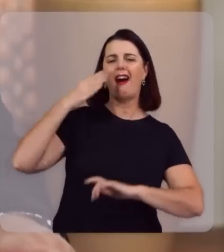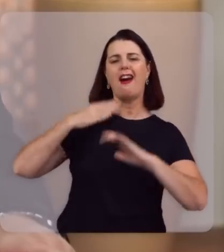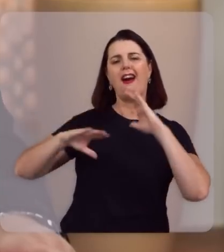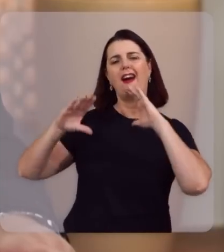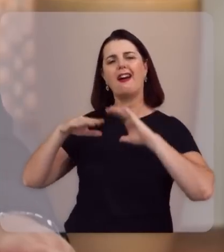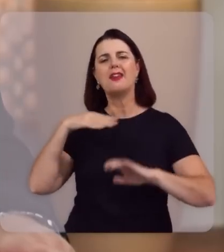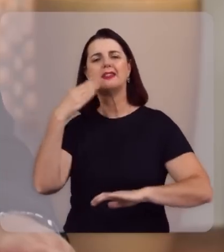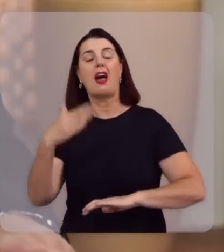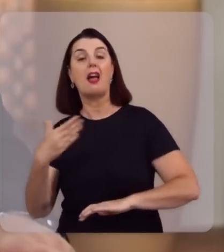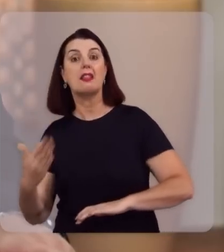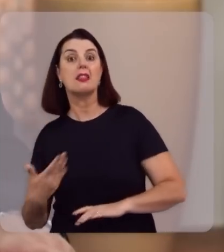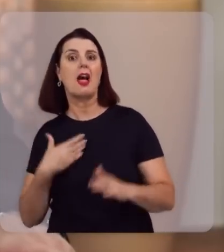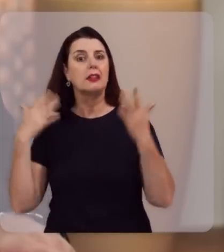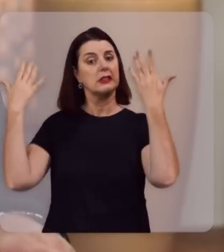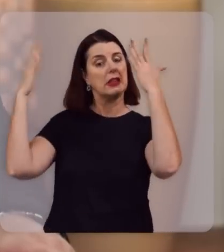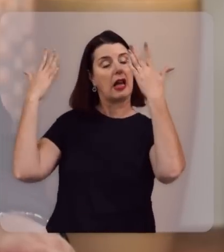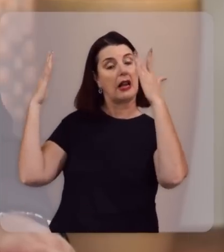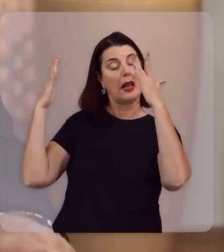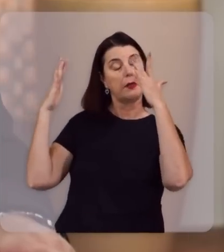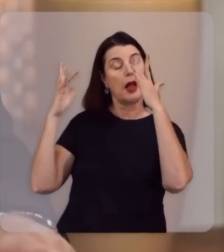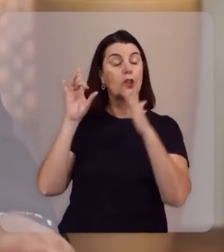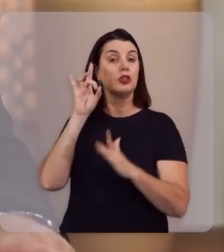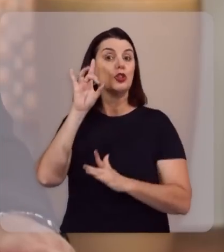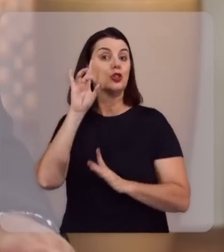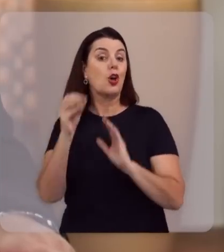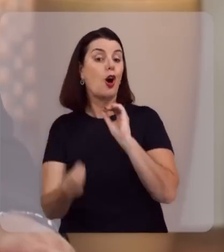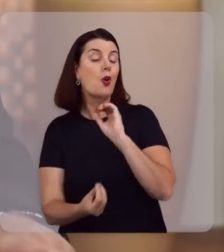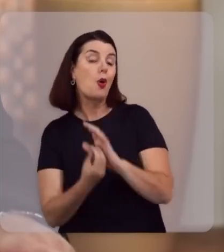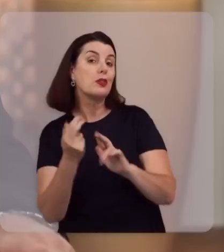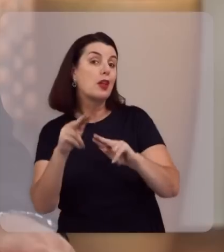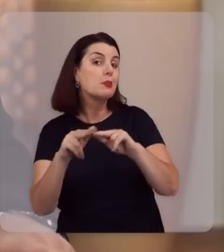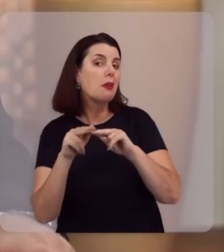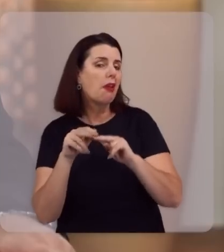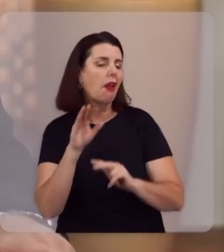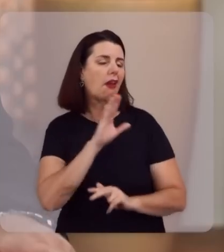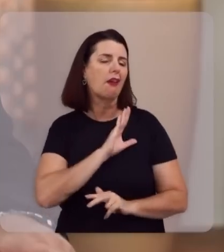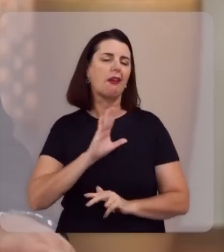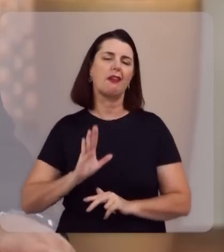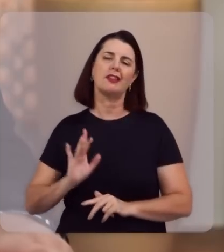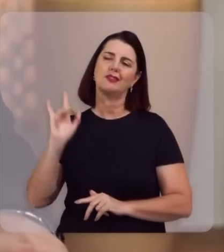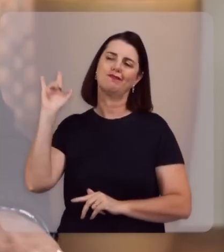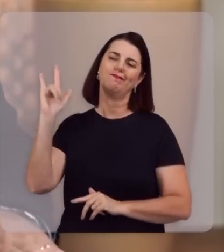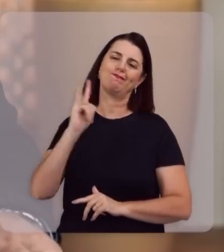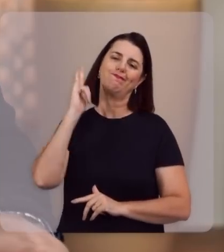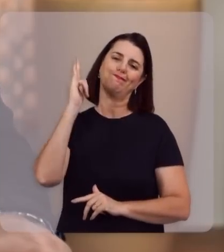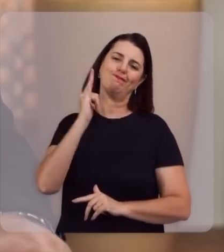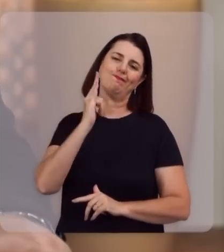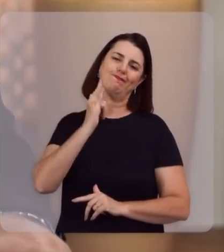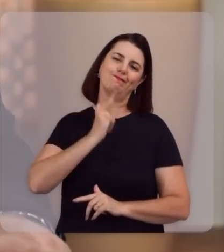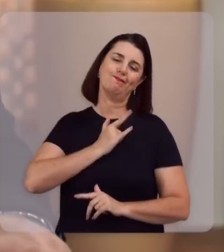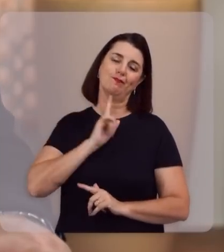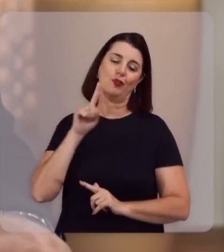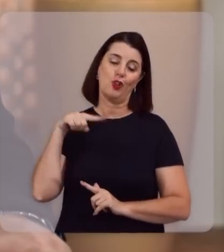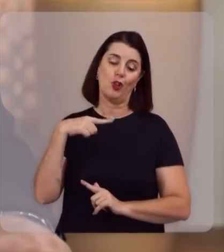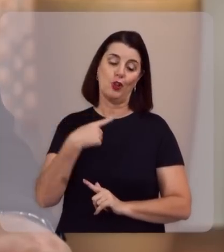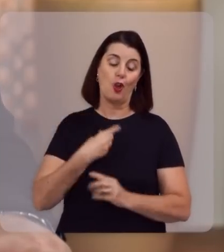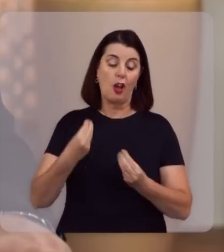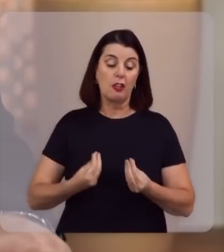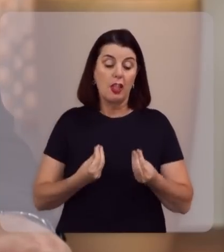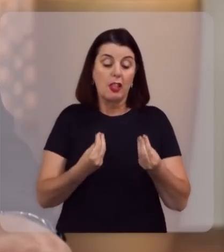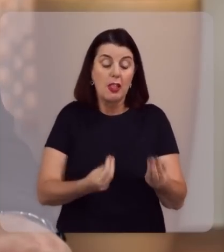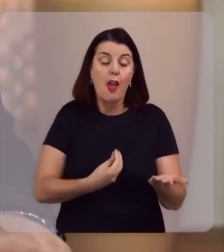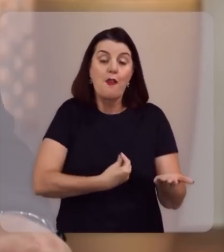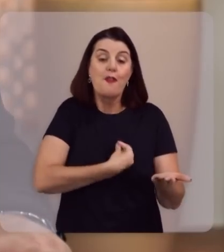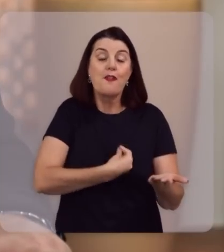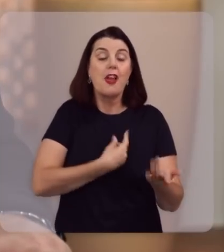celebrações, mas tudo isso que temos, só temos porque Cristo nos amou e veio a este mundo